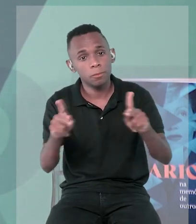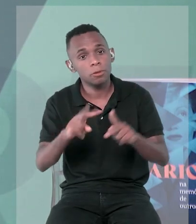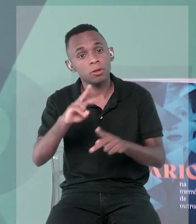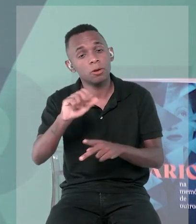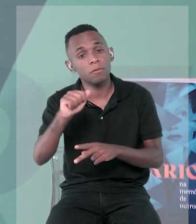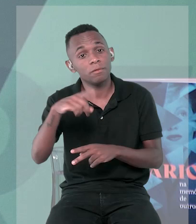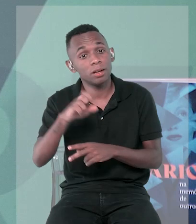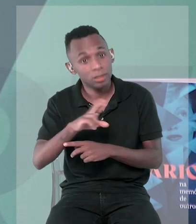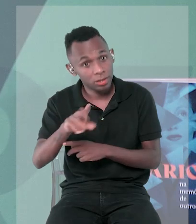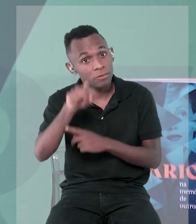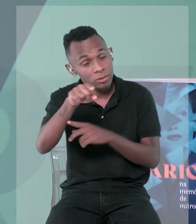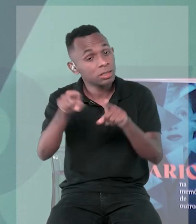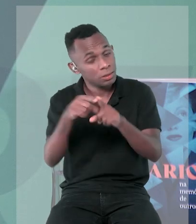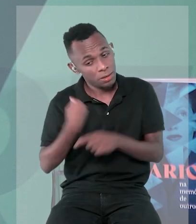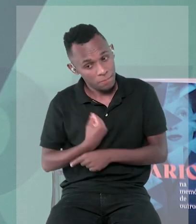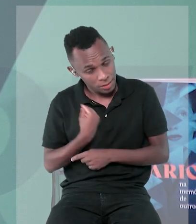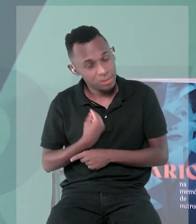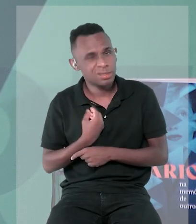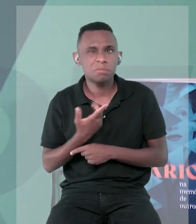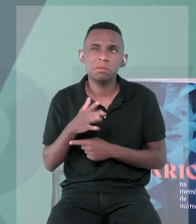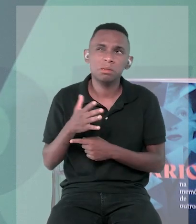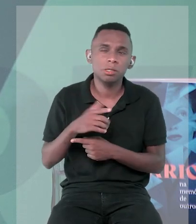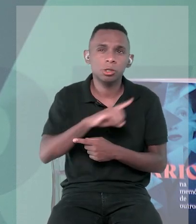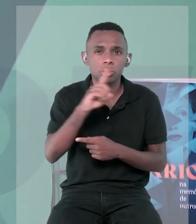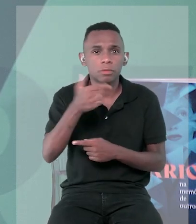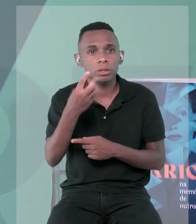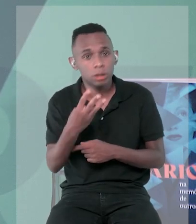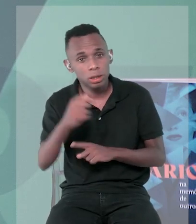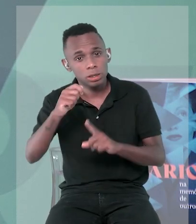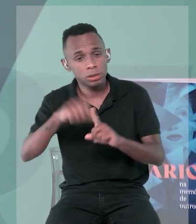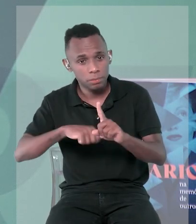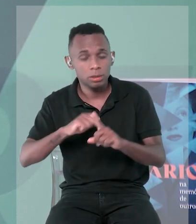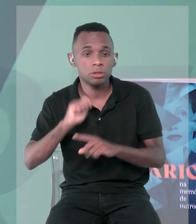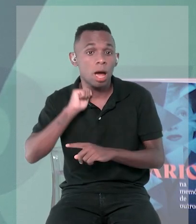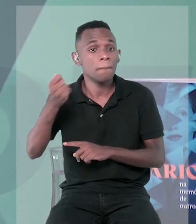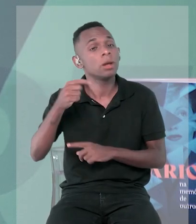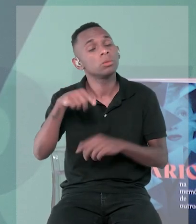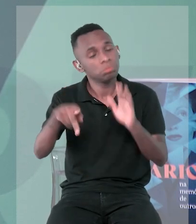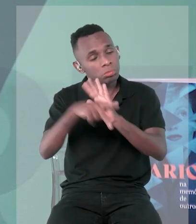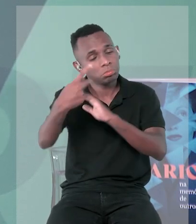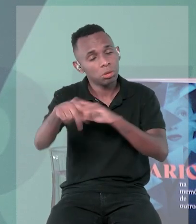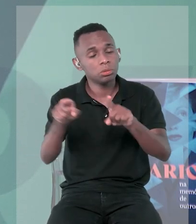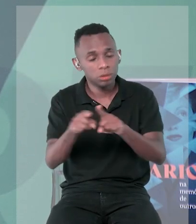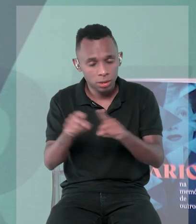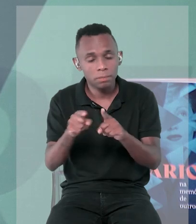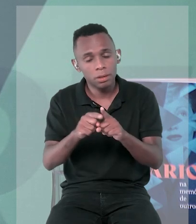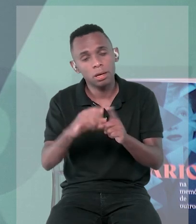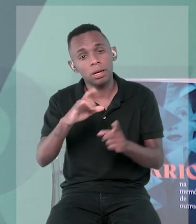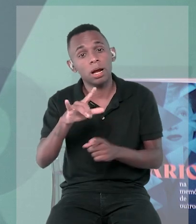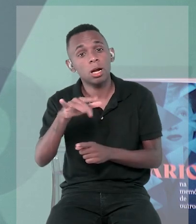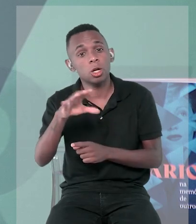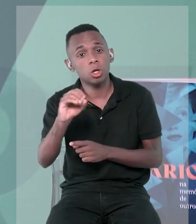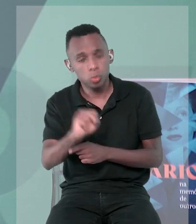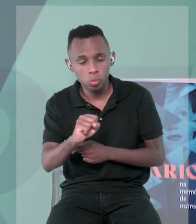Professor Wandermelo Miranda, que o senhor vai estar aqui, professor, né? Daqui dia 23 de abril, vamos fazer o lançamento aqui do livro novo do Carlinhos